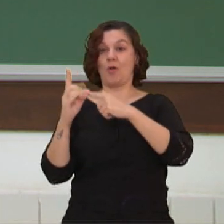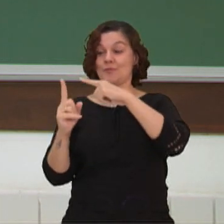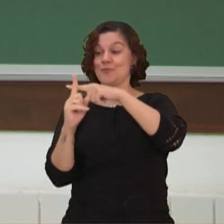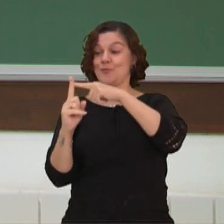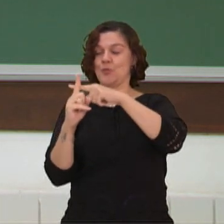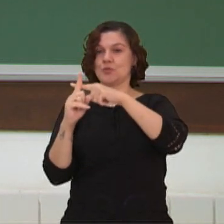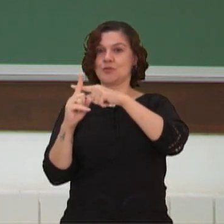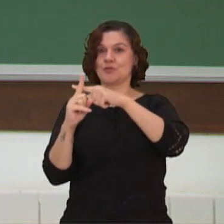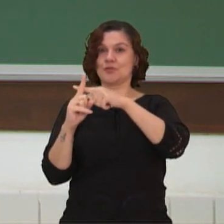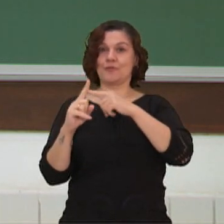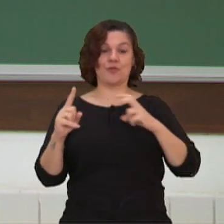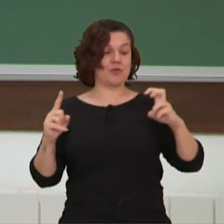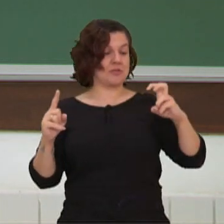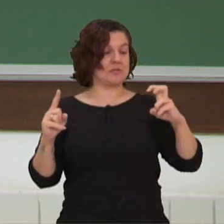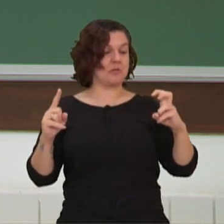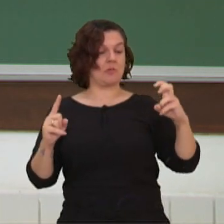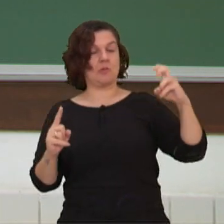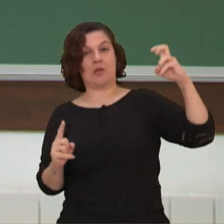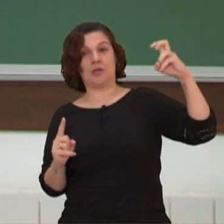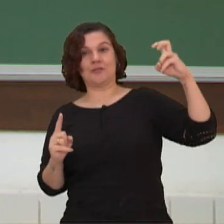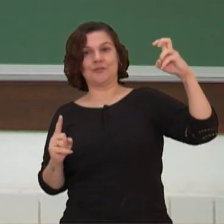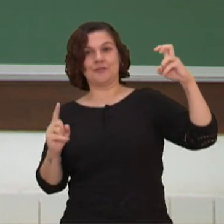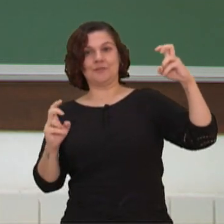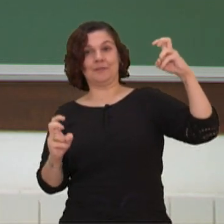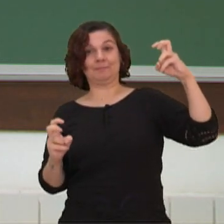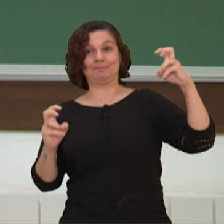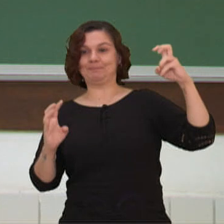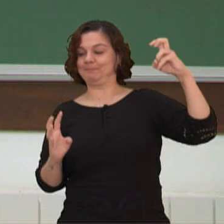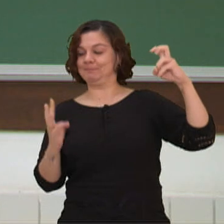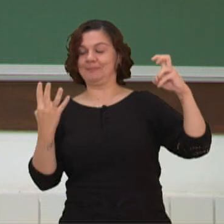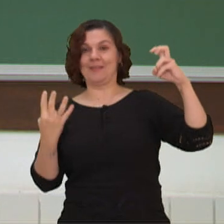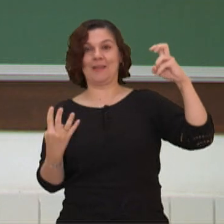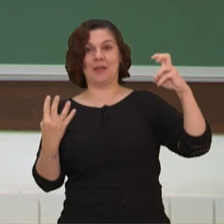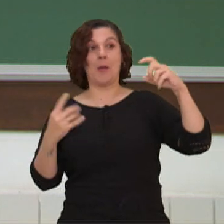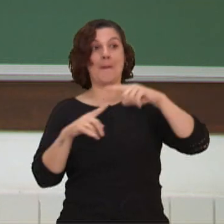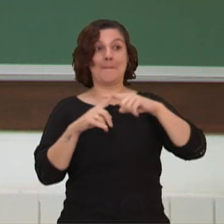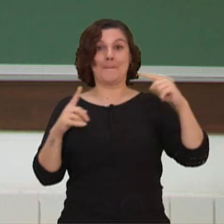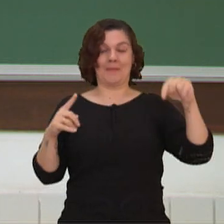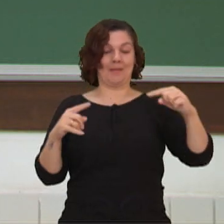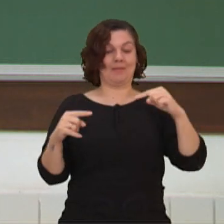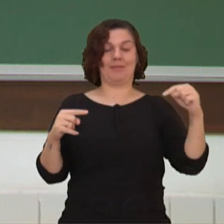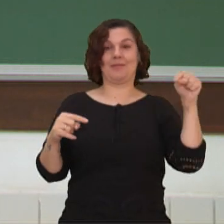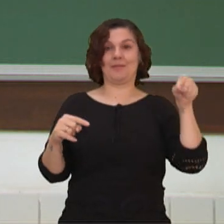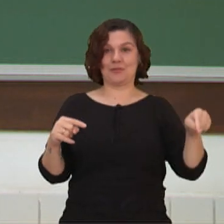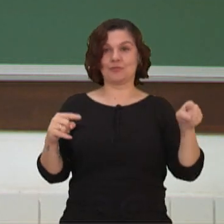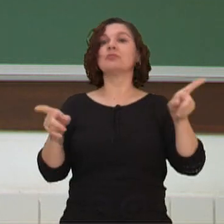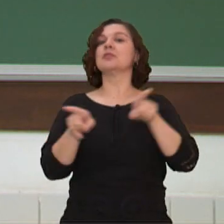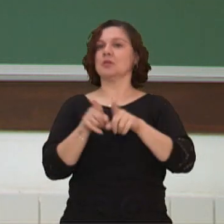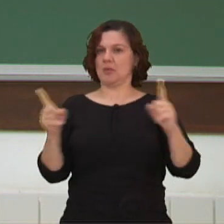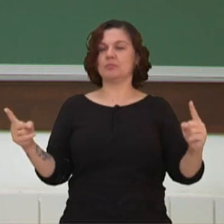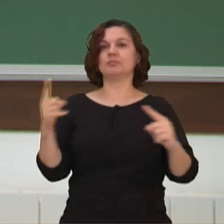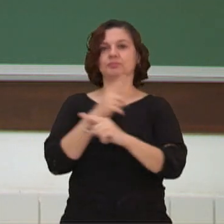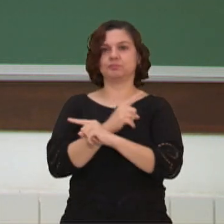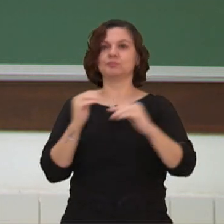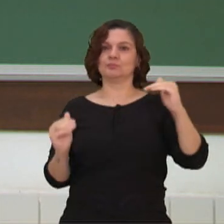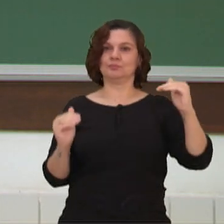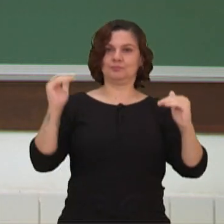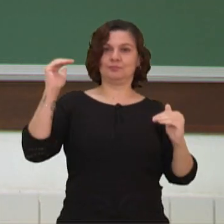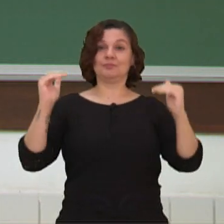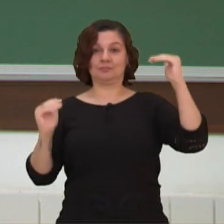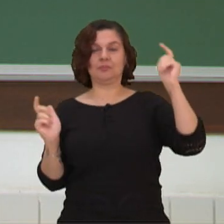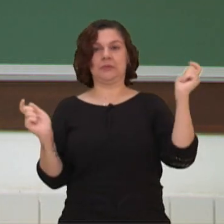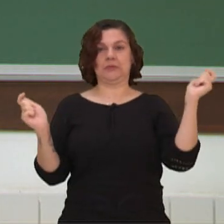5 negativas. Opa, está desequilibrado, mas agora ele está negativo. Tudo bem? O átomo